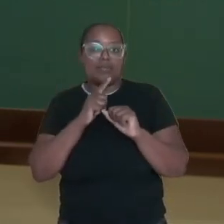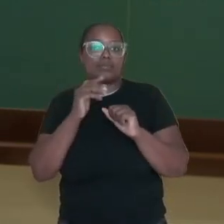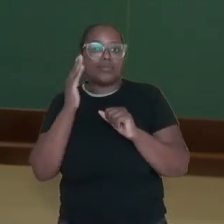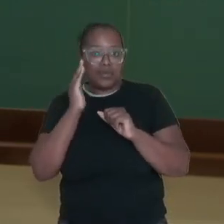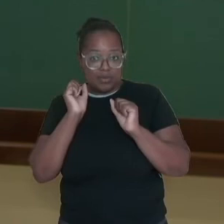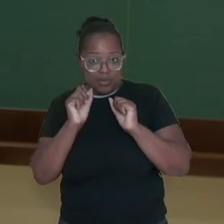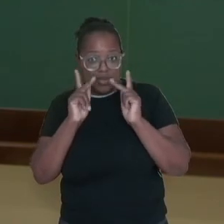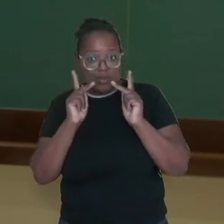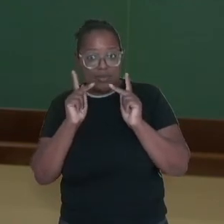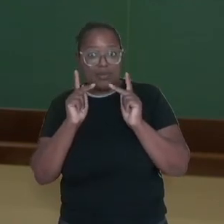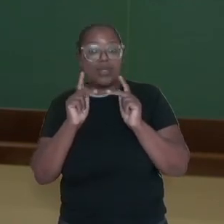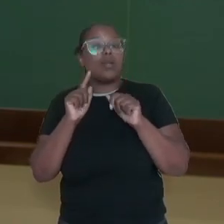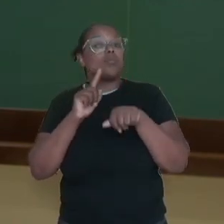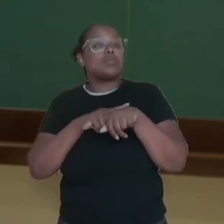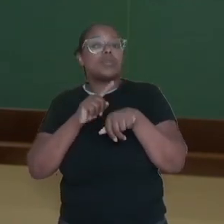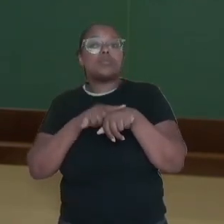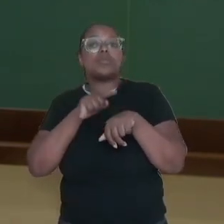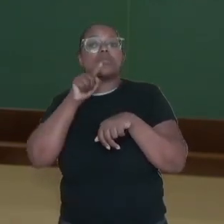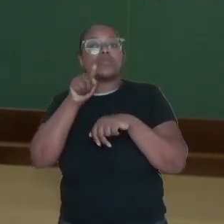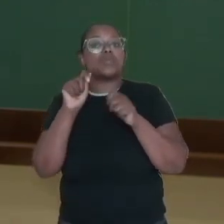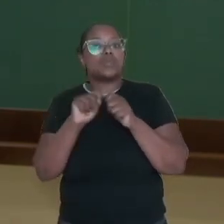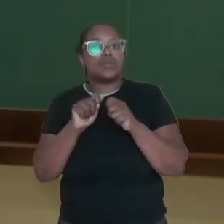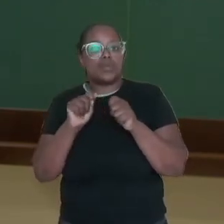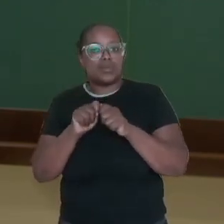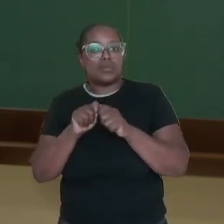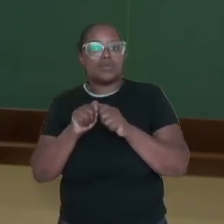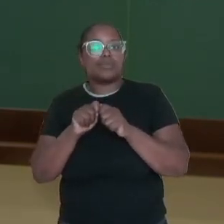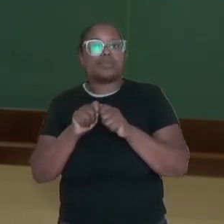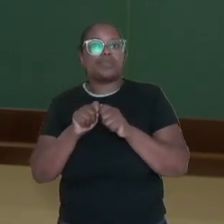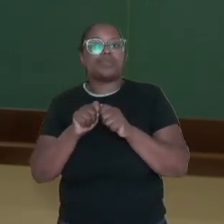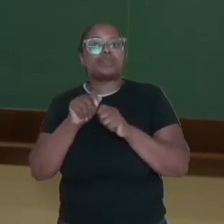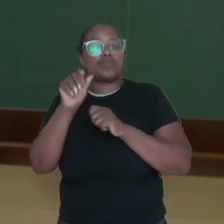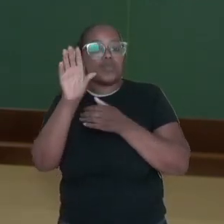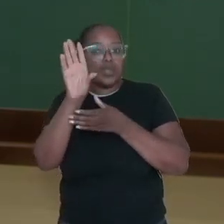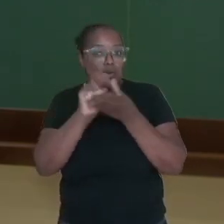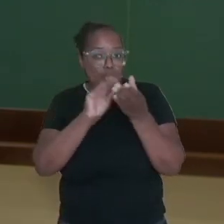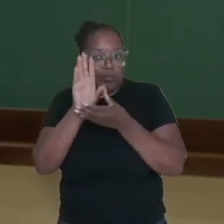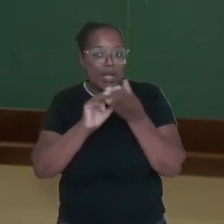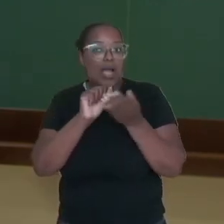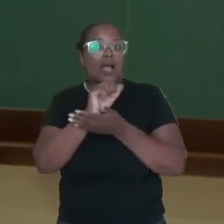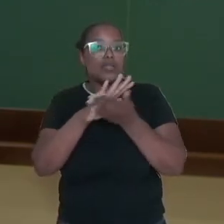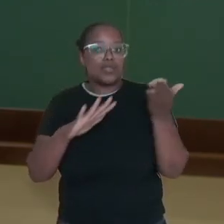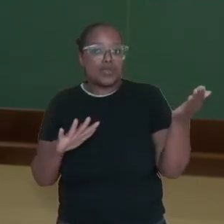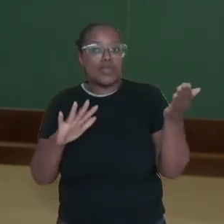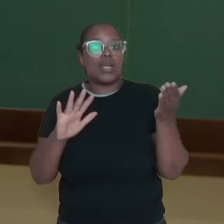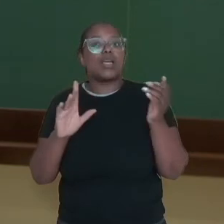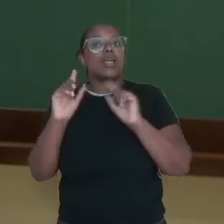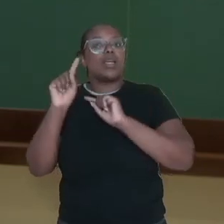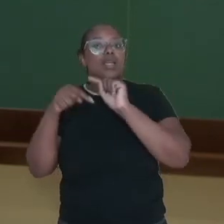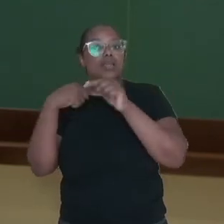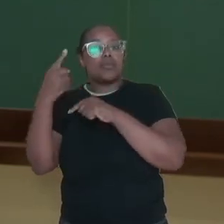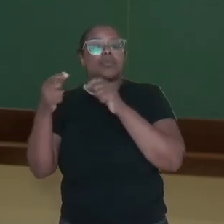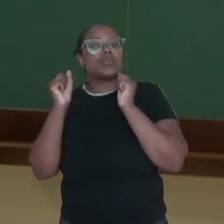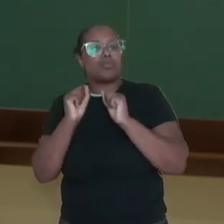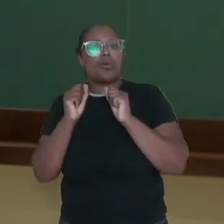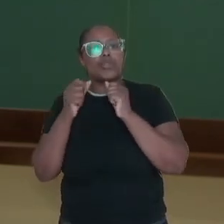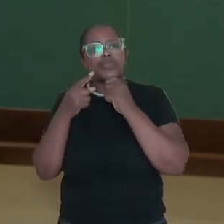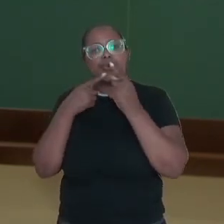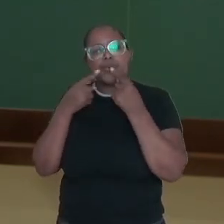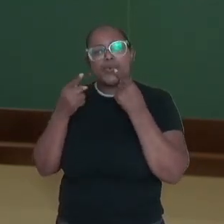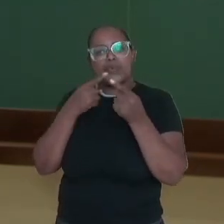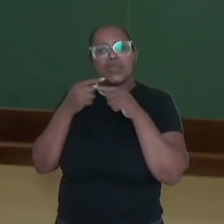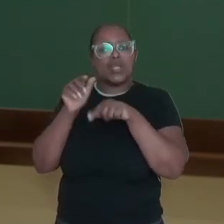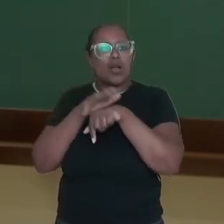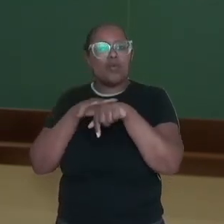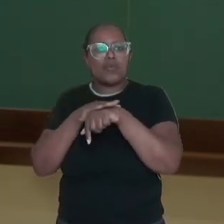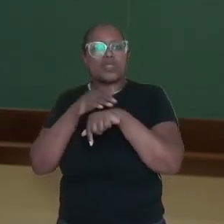ok? Um tempinho então para vocês copiarem a atividade e depois vocês podem também discutir com o seu professor como